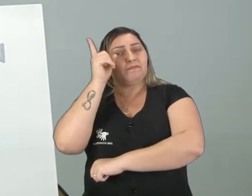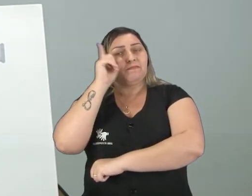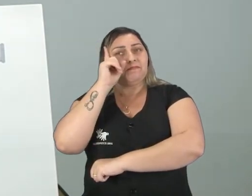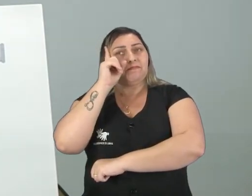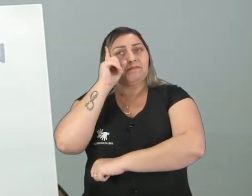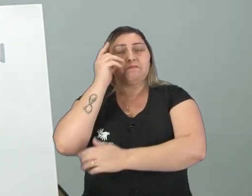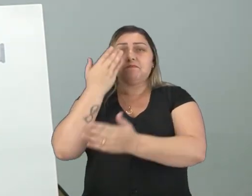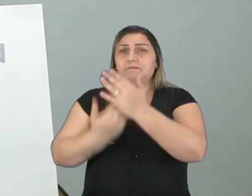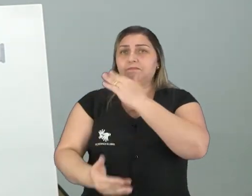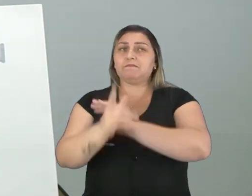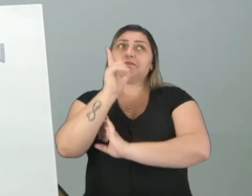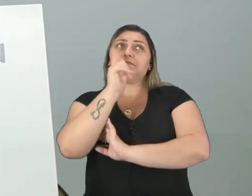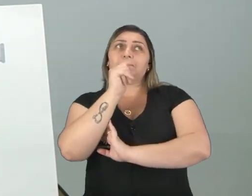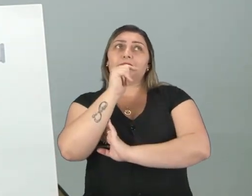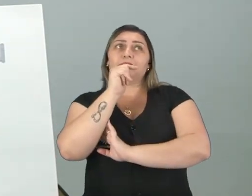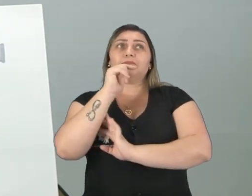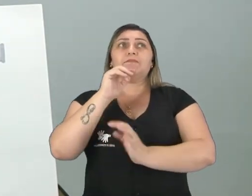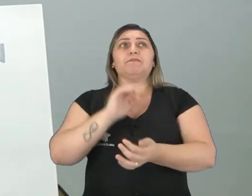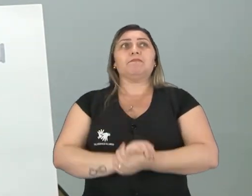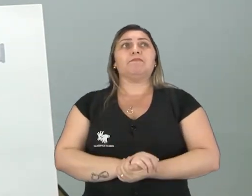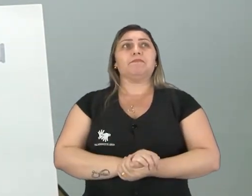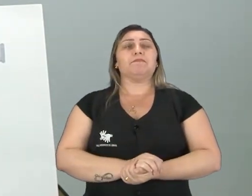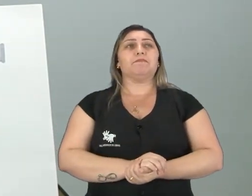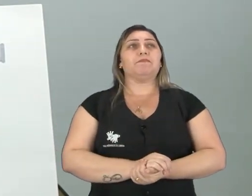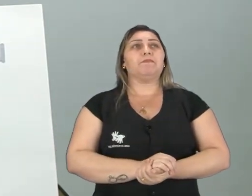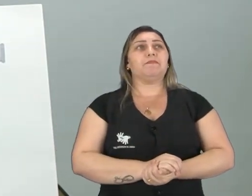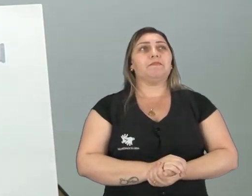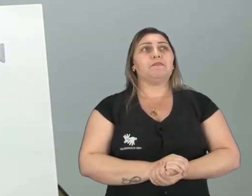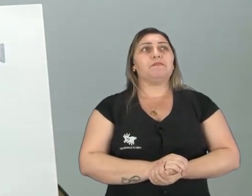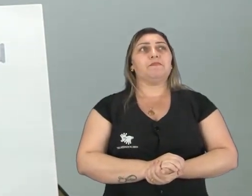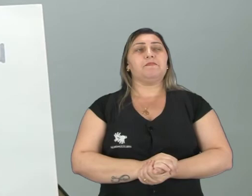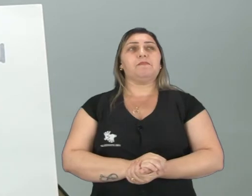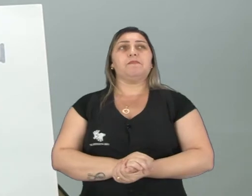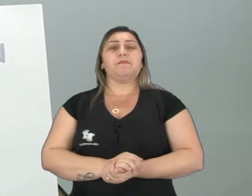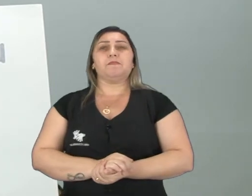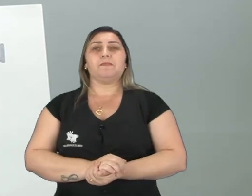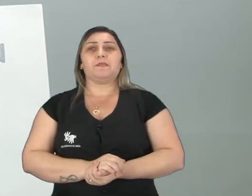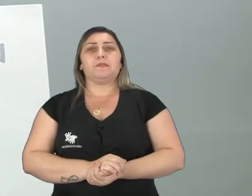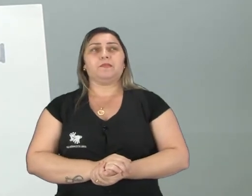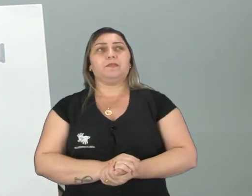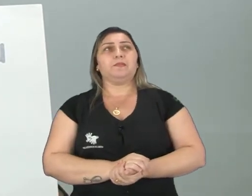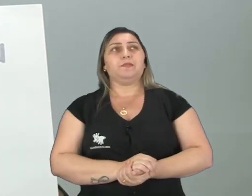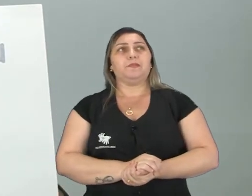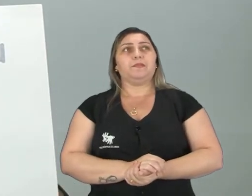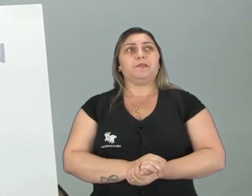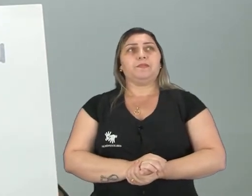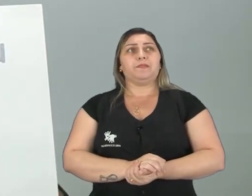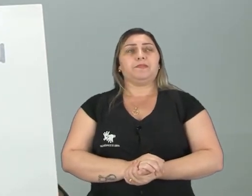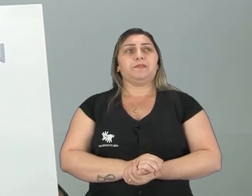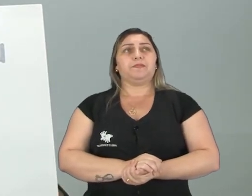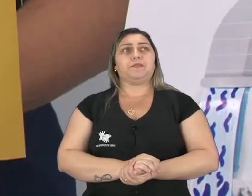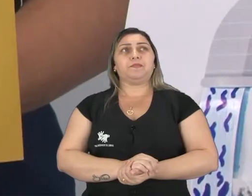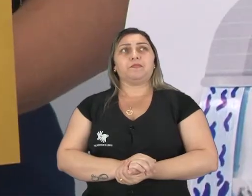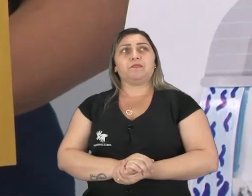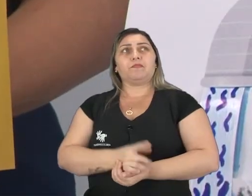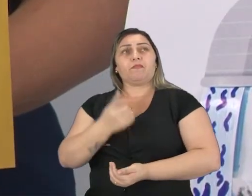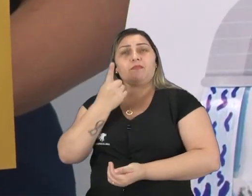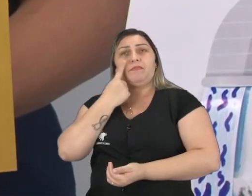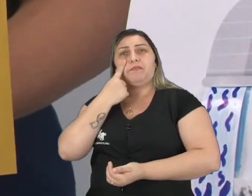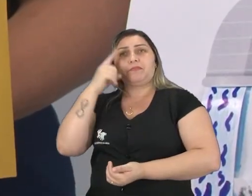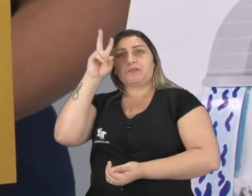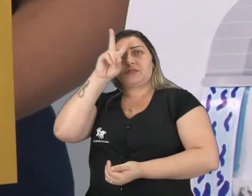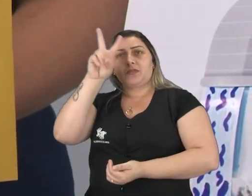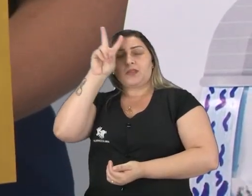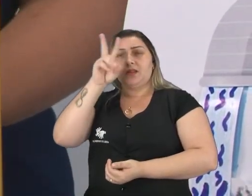sem tantos gastos. Olha aqui, vamos observar esse cartaz. Aqui só para a gente